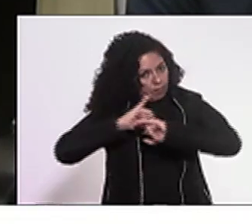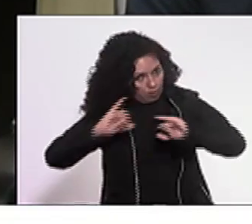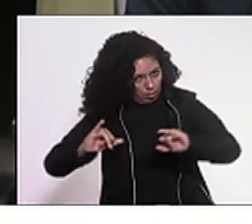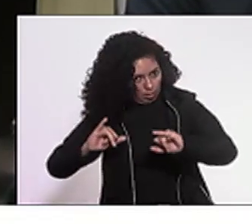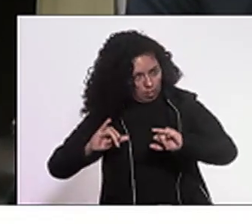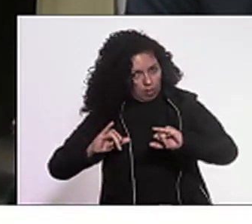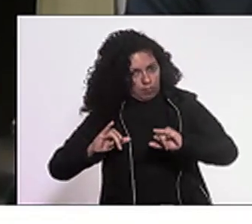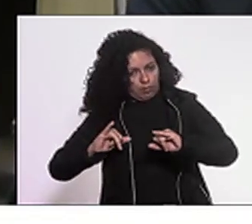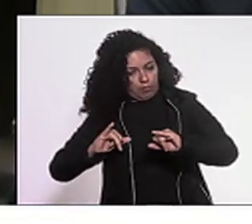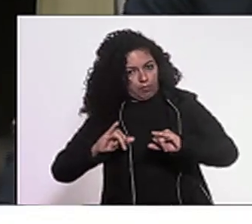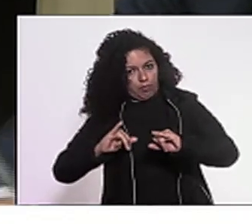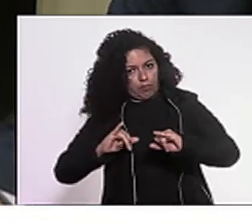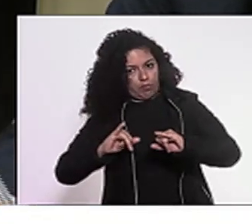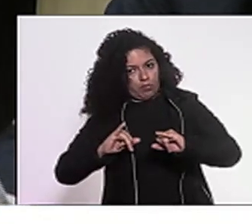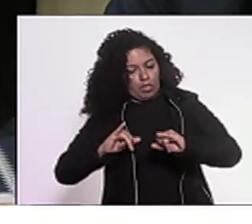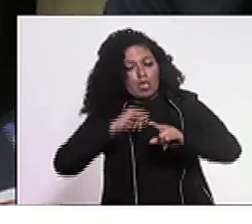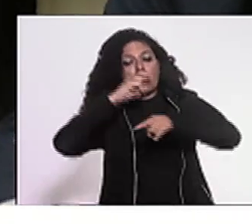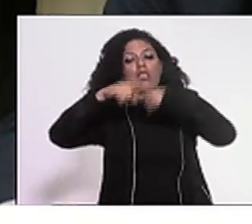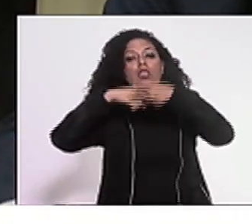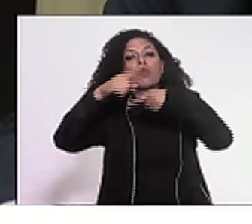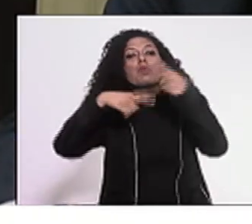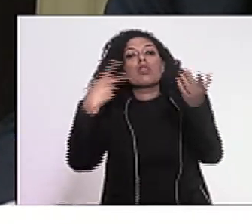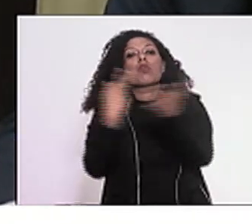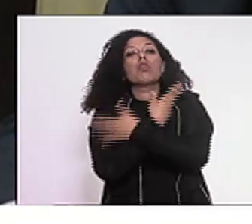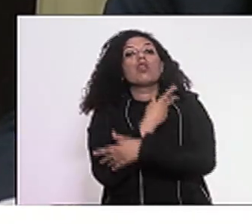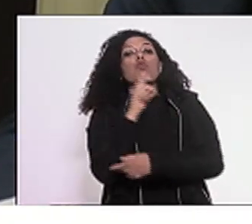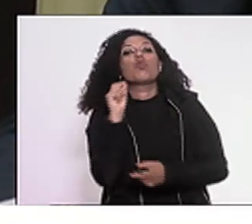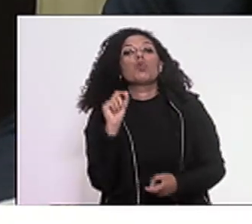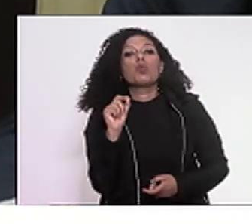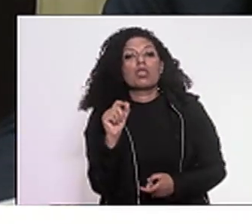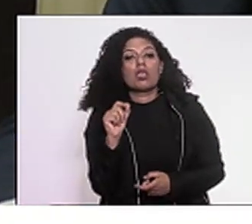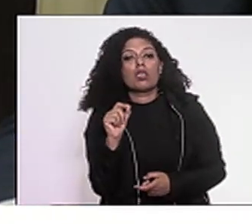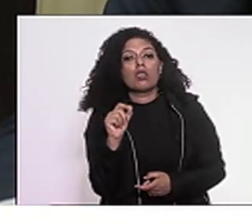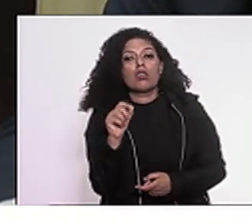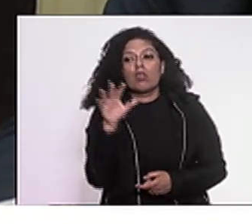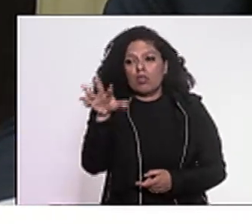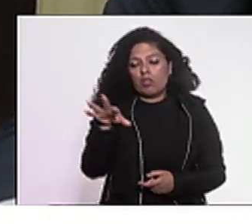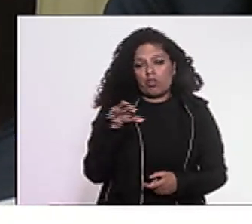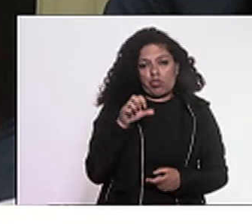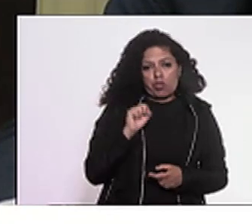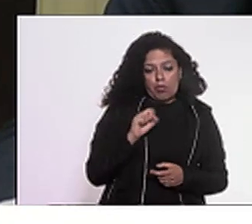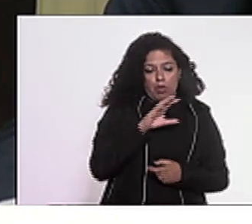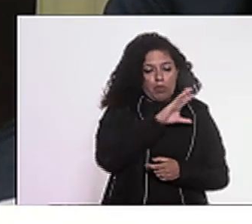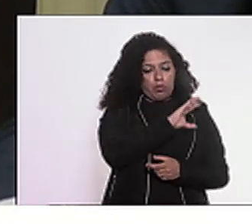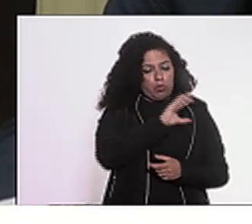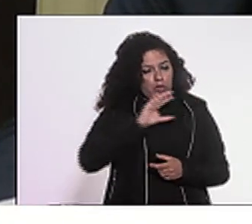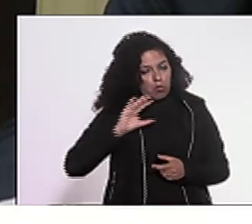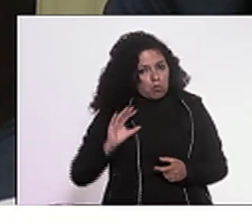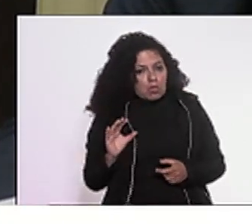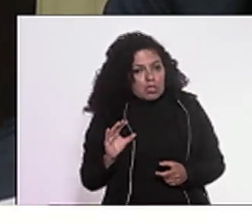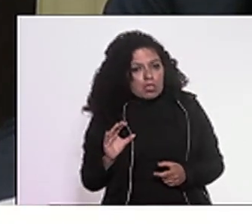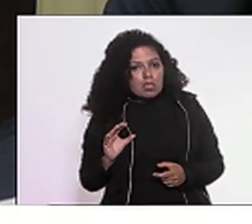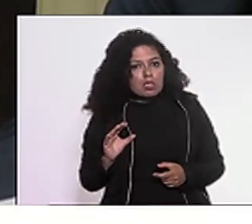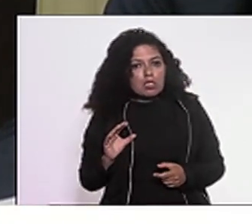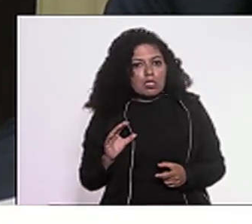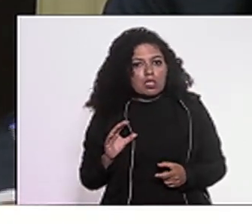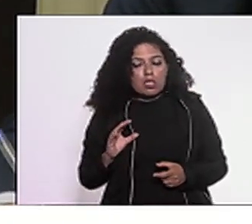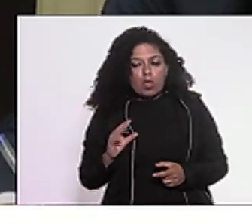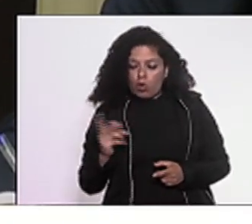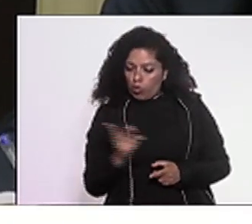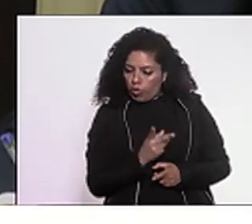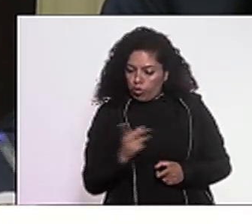aí o que você vai fazer com aquela denúncia? Vai se chamar para uma comissão